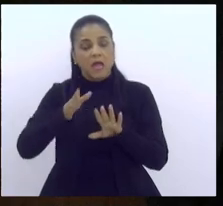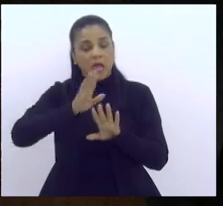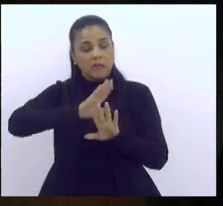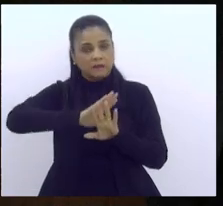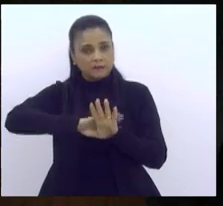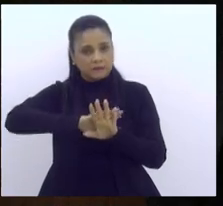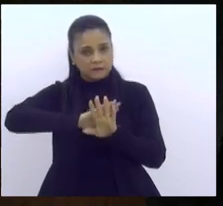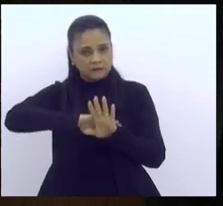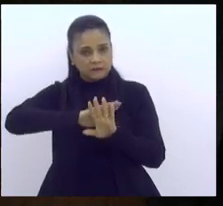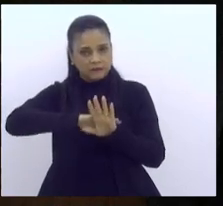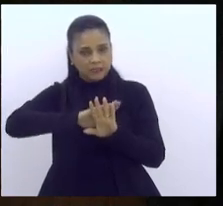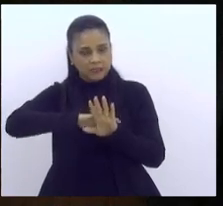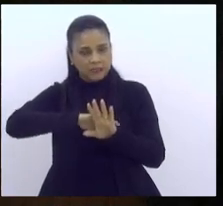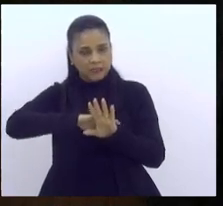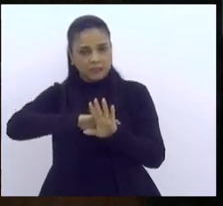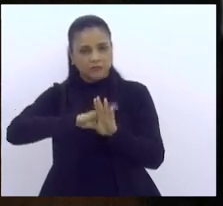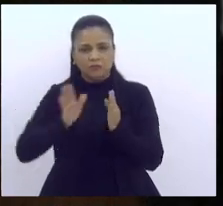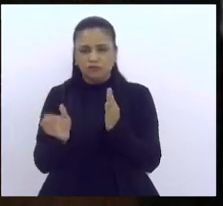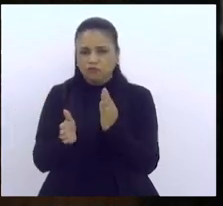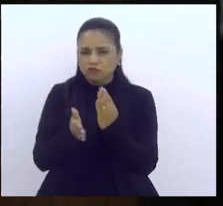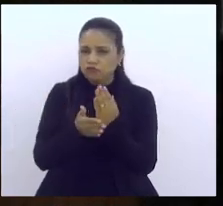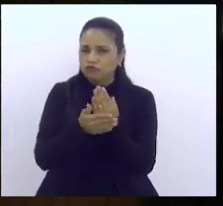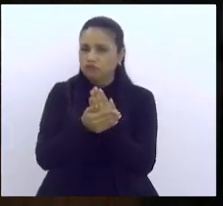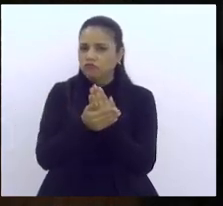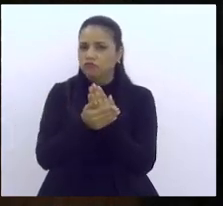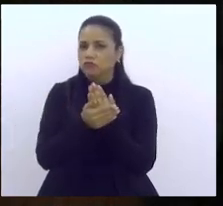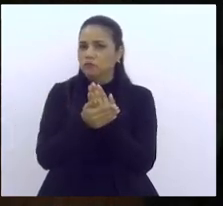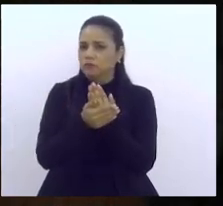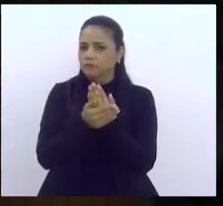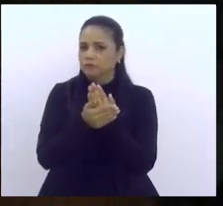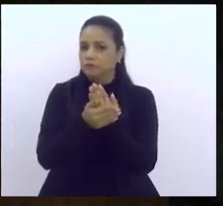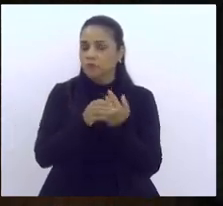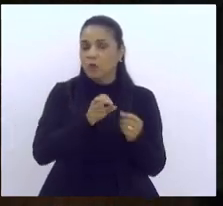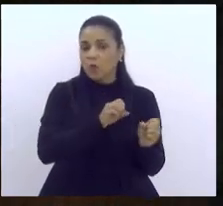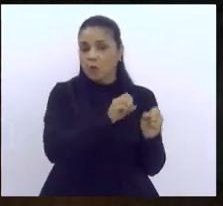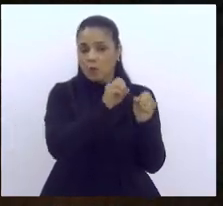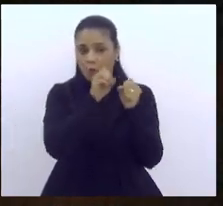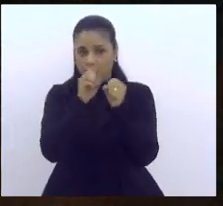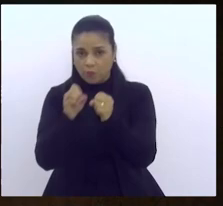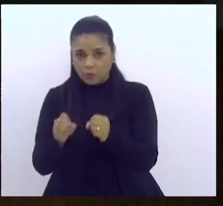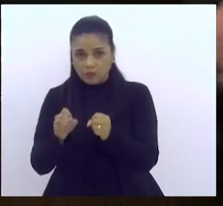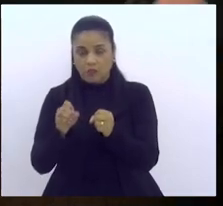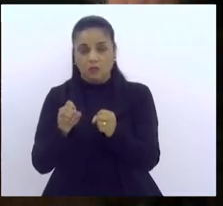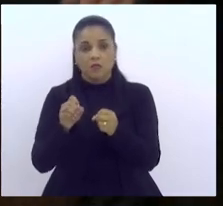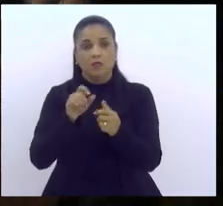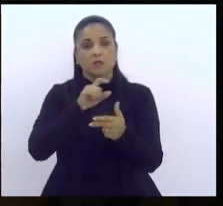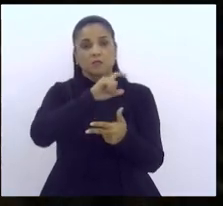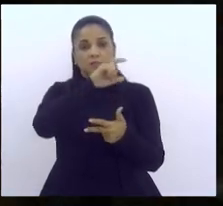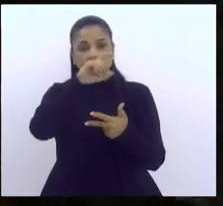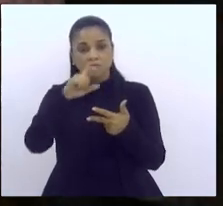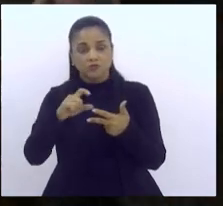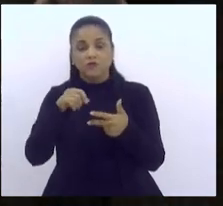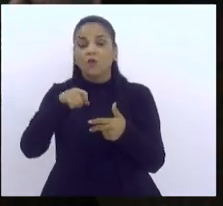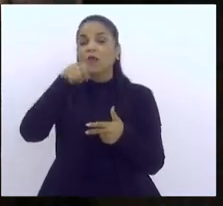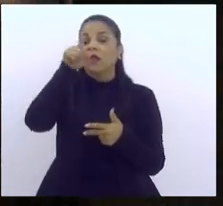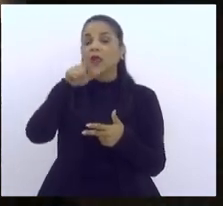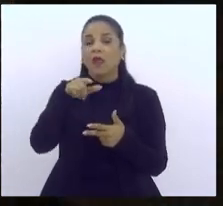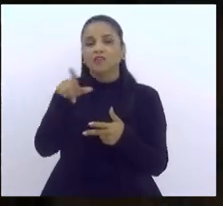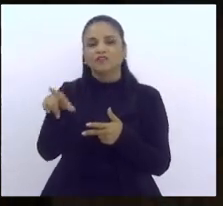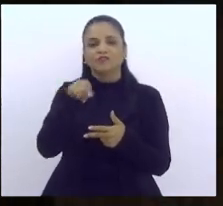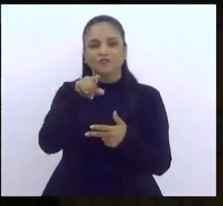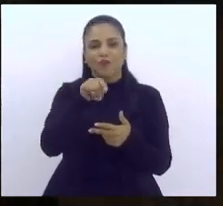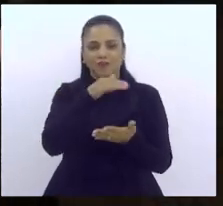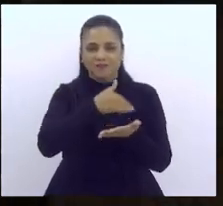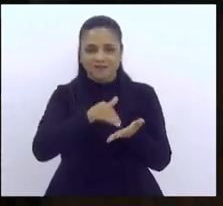panos, totalmente às escondidas, e é legítimo ao Poder Executivo determinar quem serão os secretários. Agora,